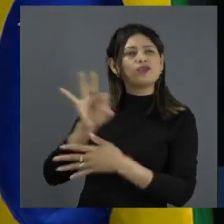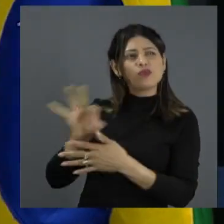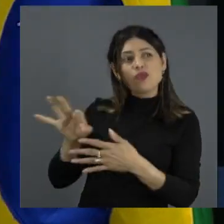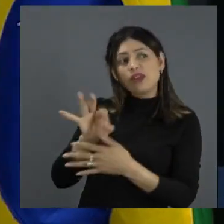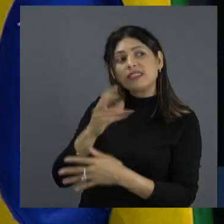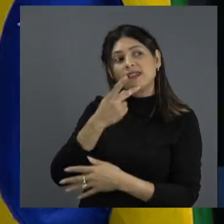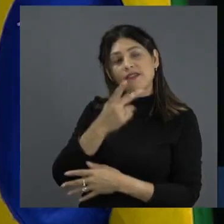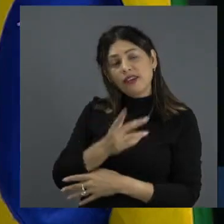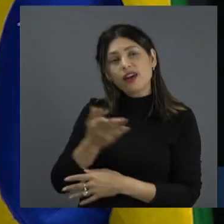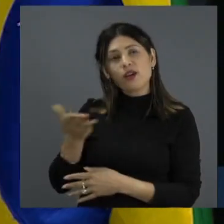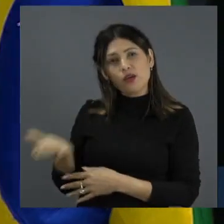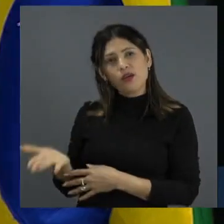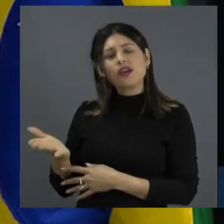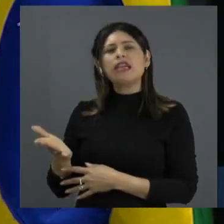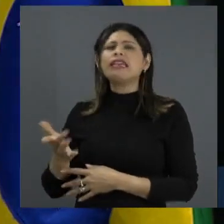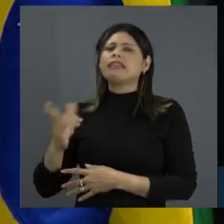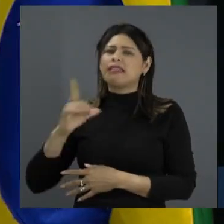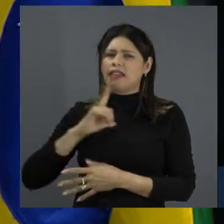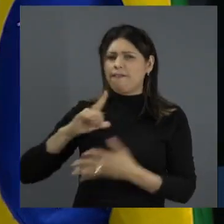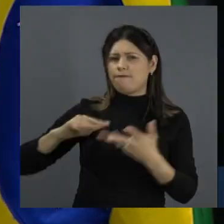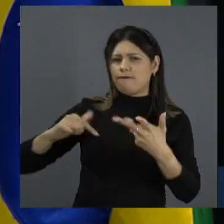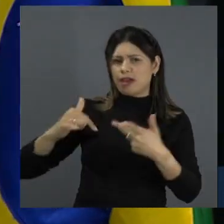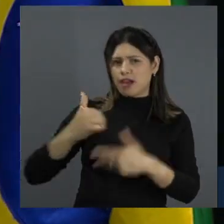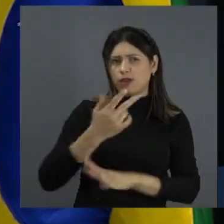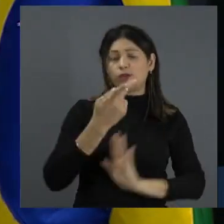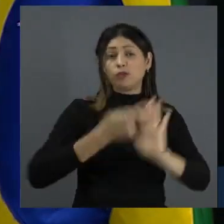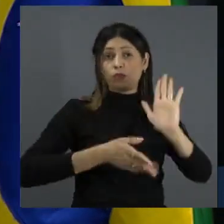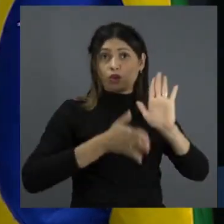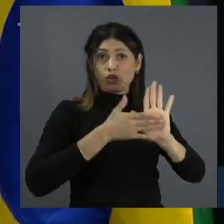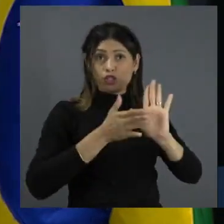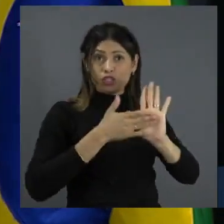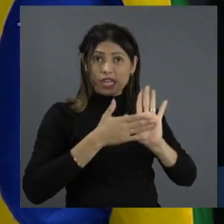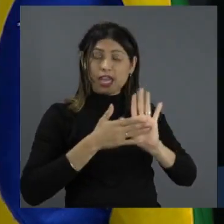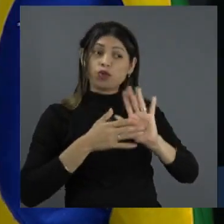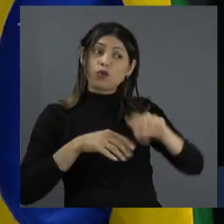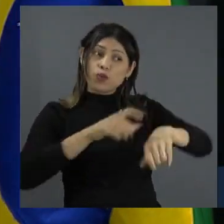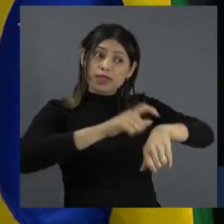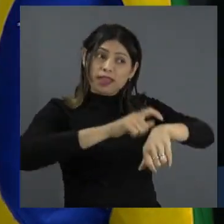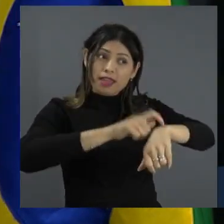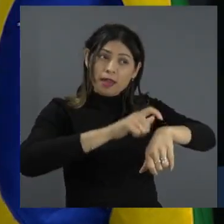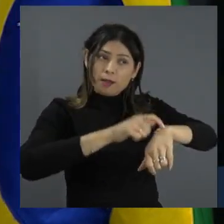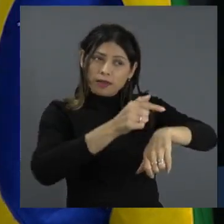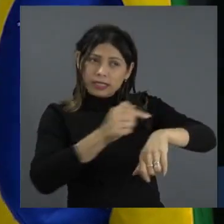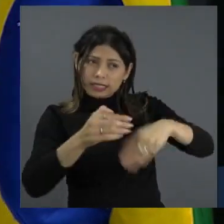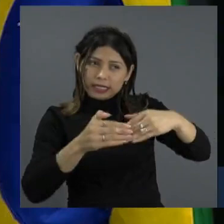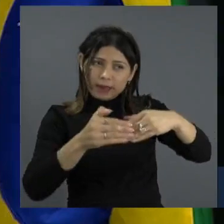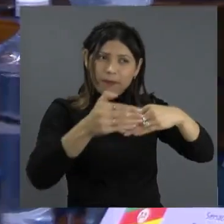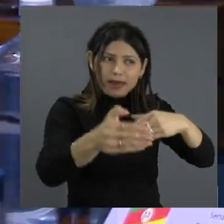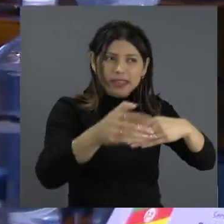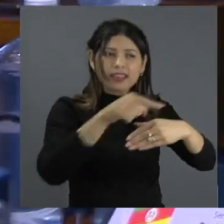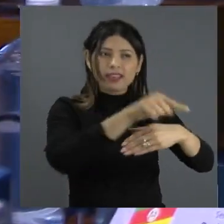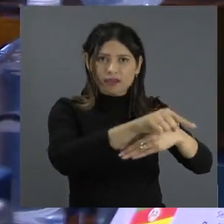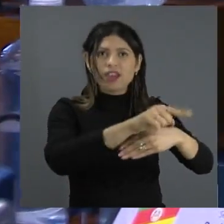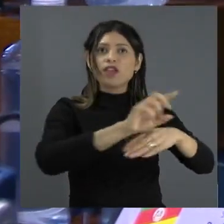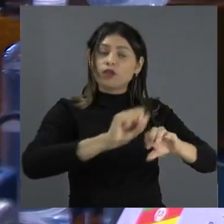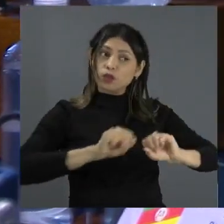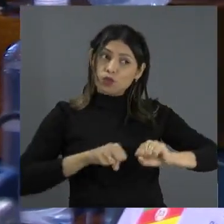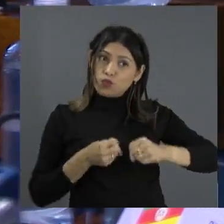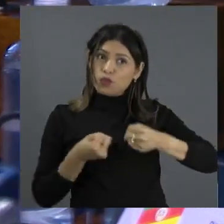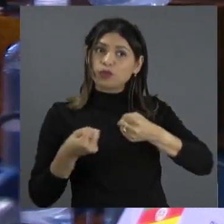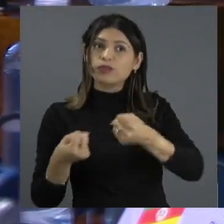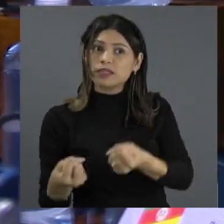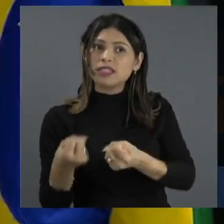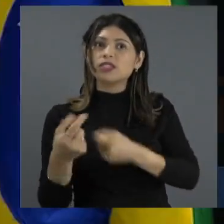E se tiver um tempinho do senhor na próxima semana, que vai ter o esforço concentrado, nós vamos